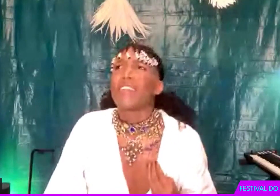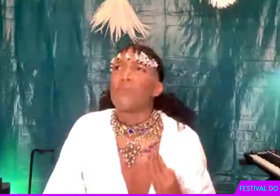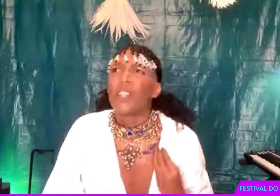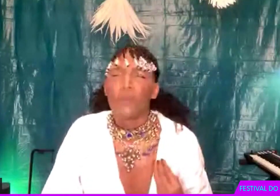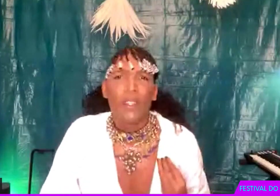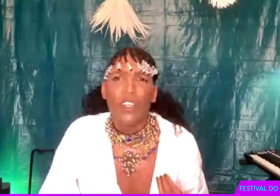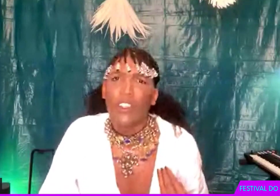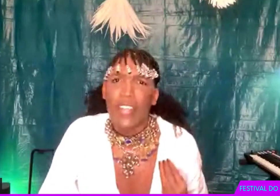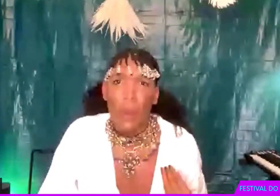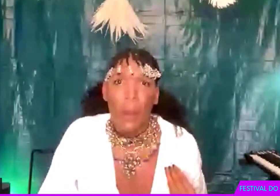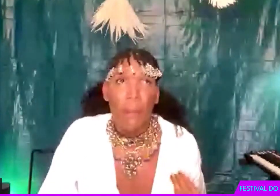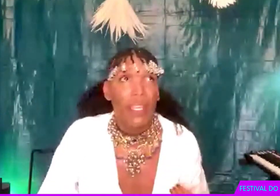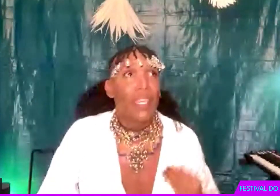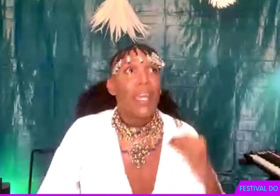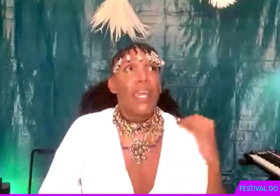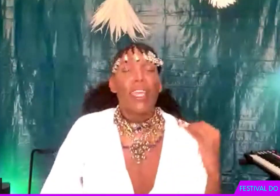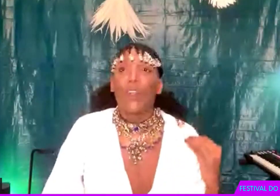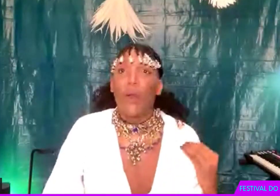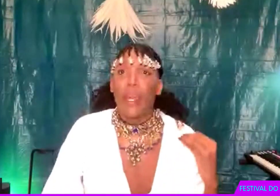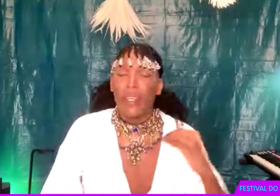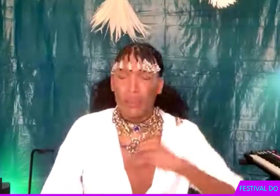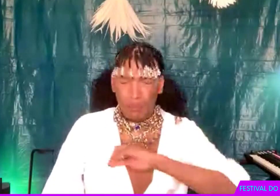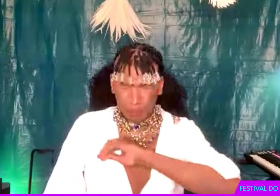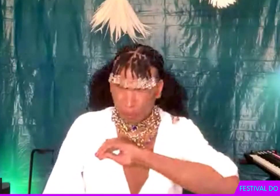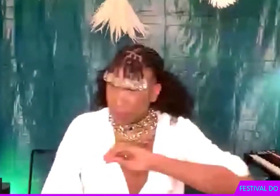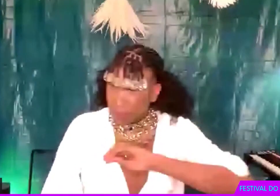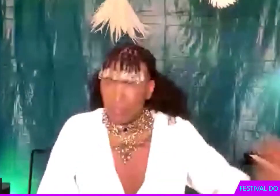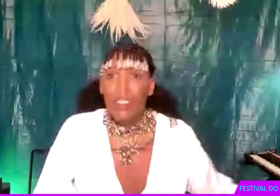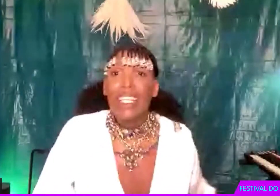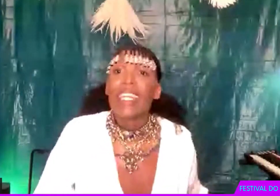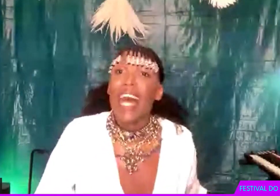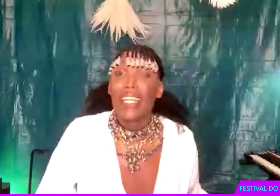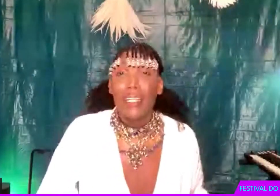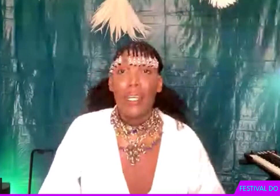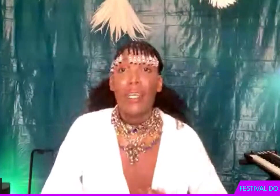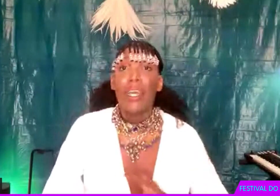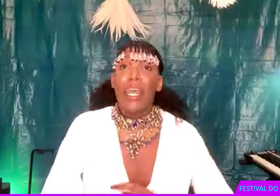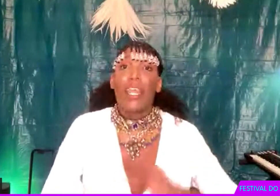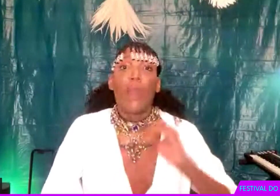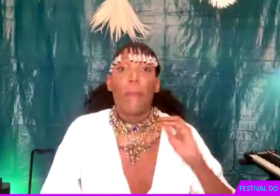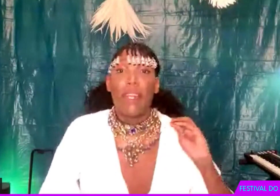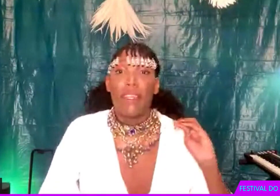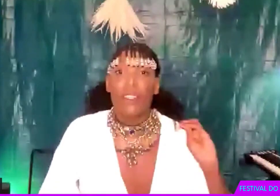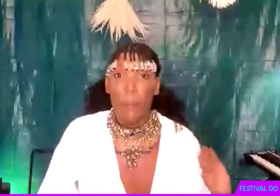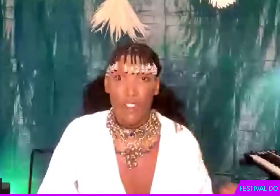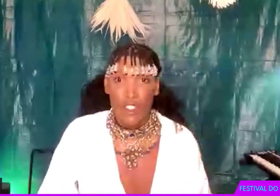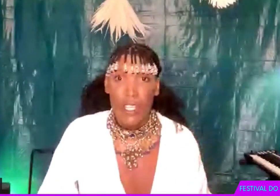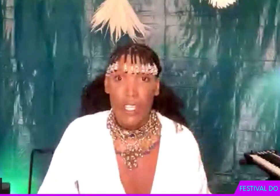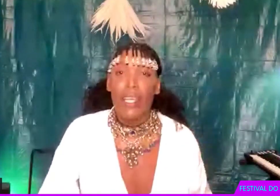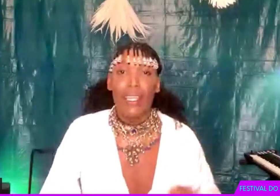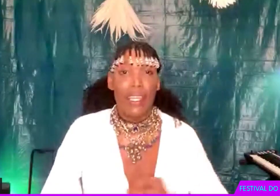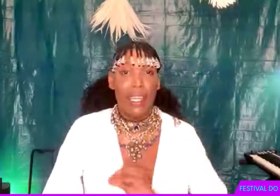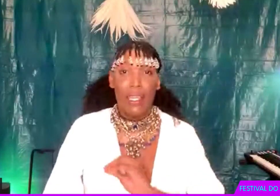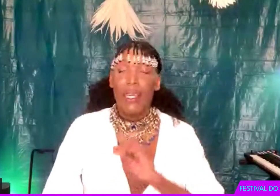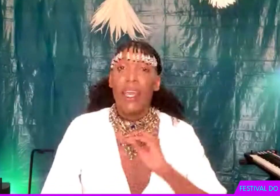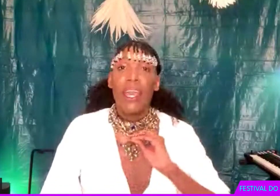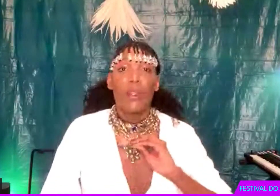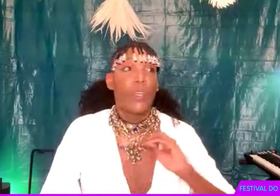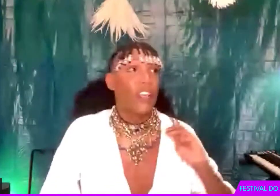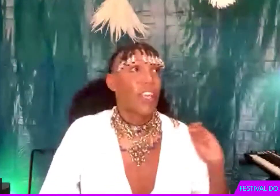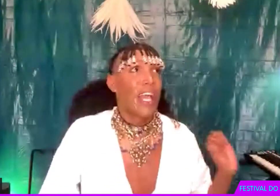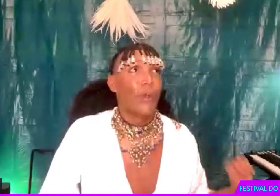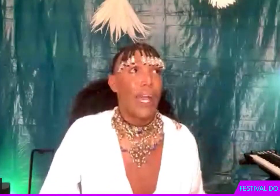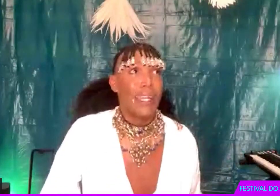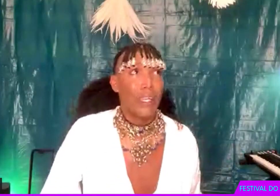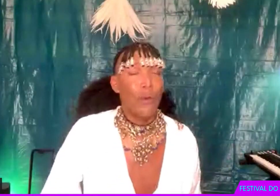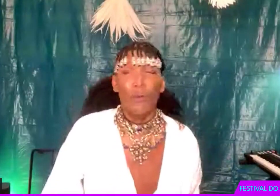Muitas vezes, muitas pessoas já disseram pra mim que eu não era nada. Que eu era apenas uma bichinha e que eu